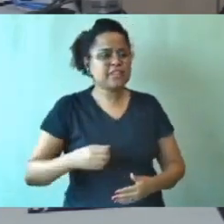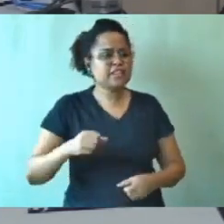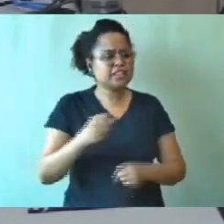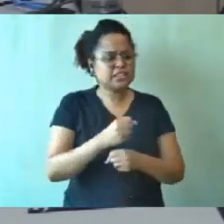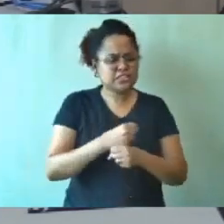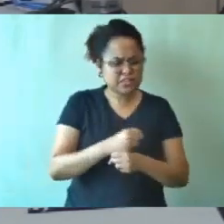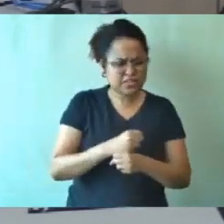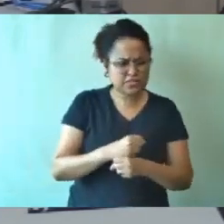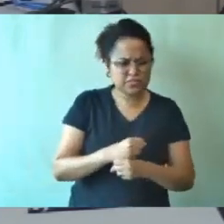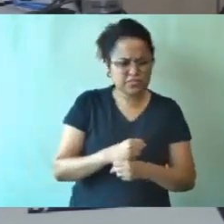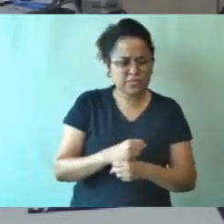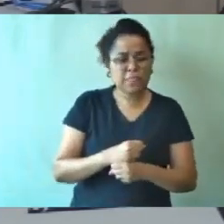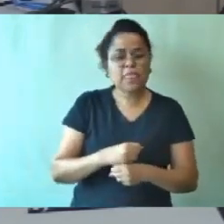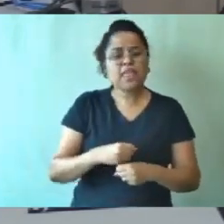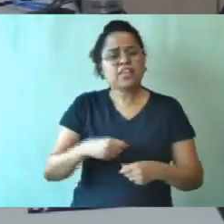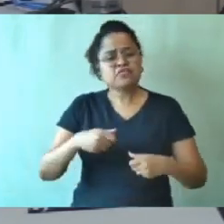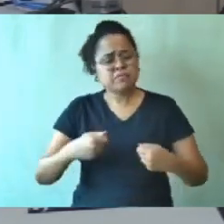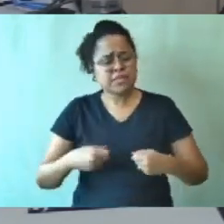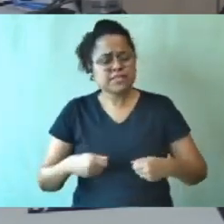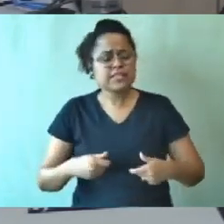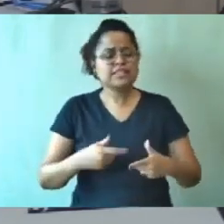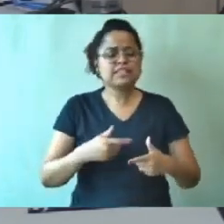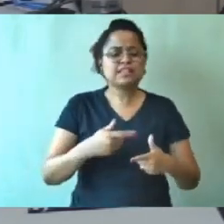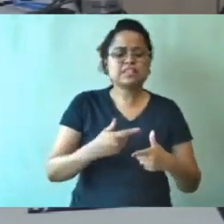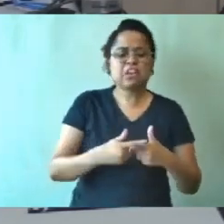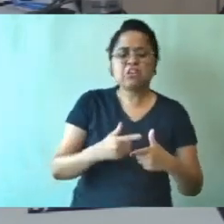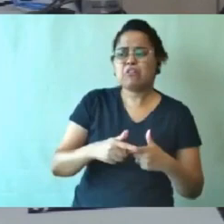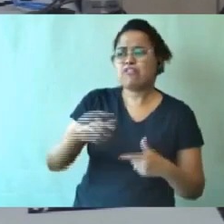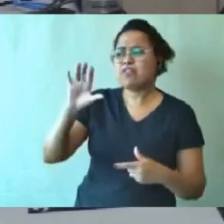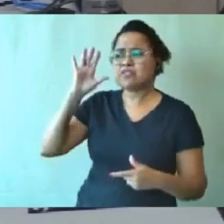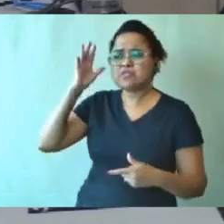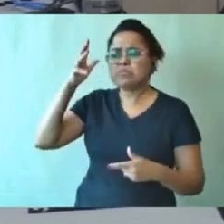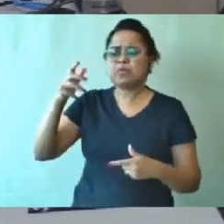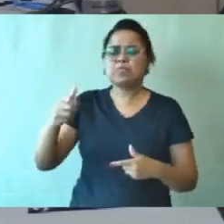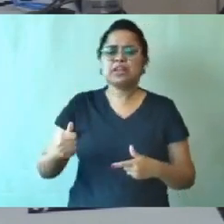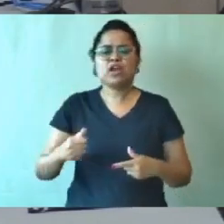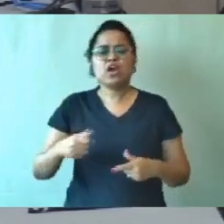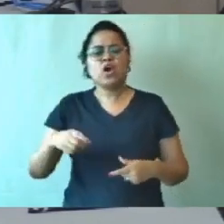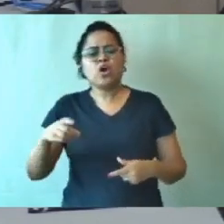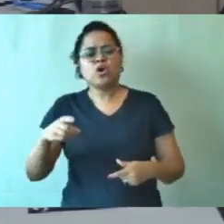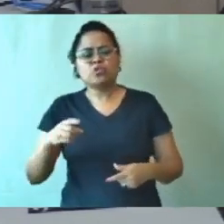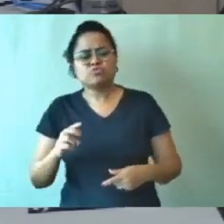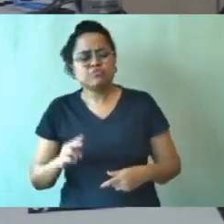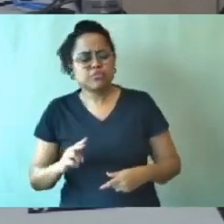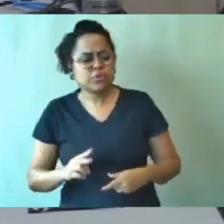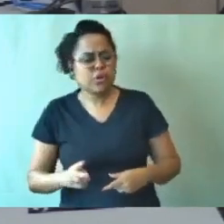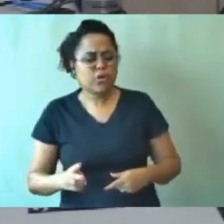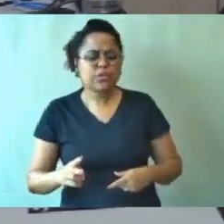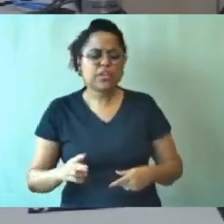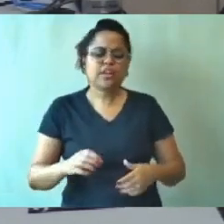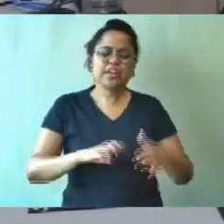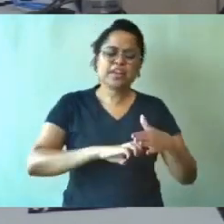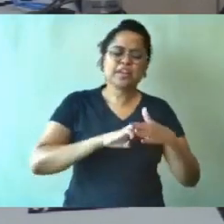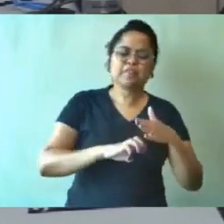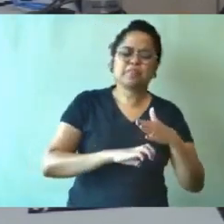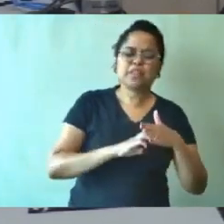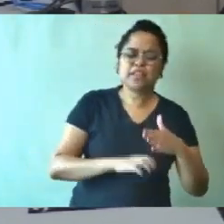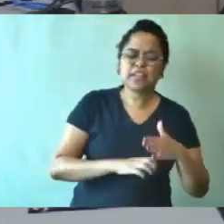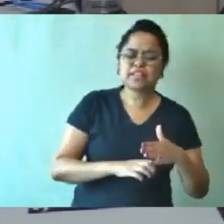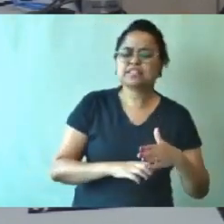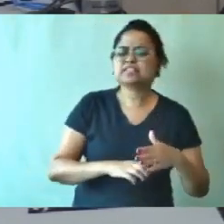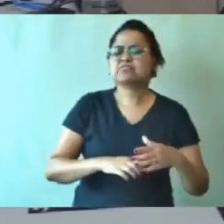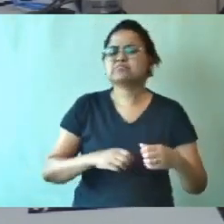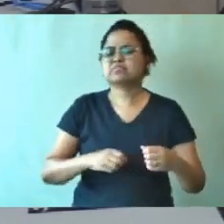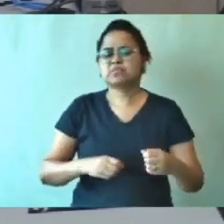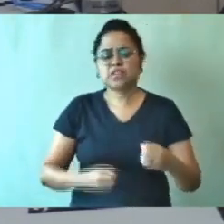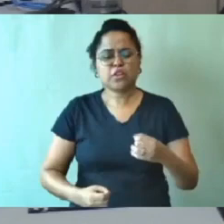problemas. E problema é o dia a dia de qualquer empresário. Toda empresa, ela é um poço de criação de problema e a gente está ali para